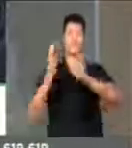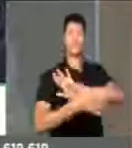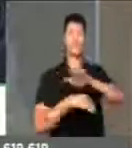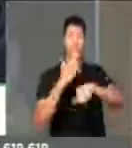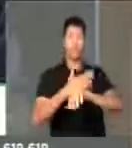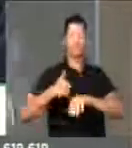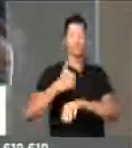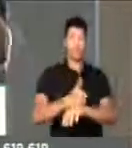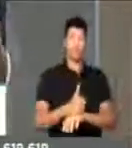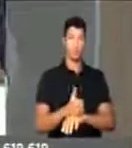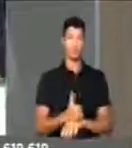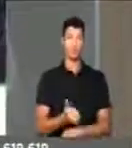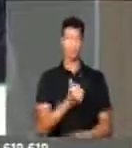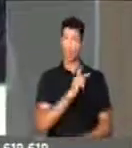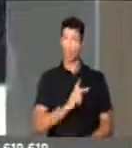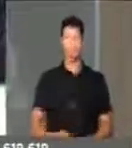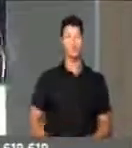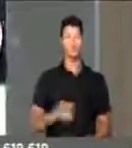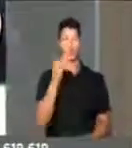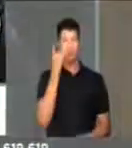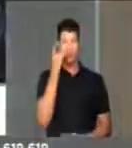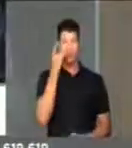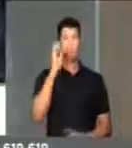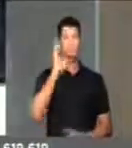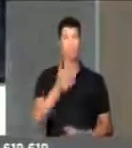num golpe? A presidenta Dilma foi